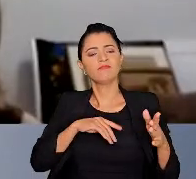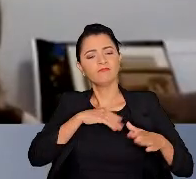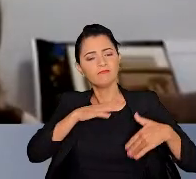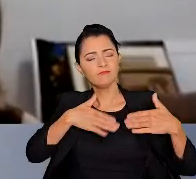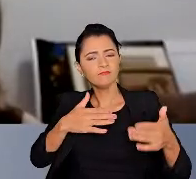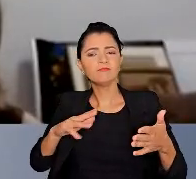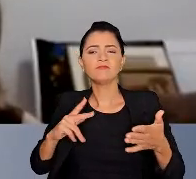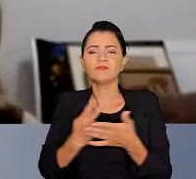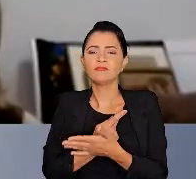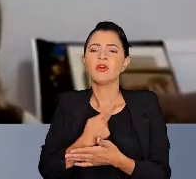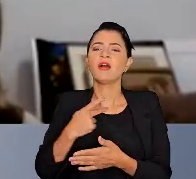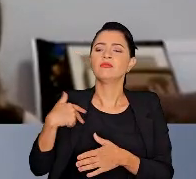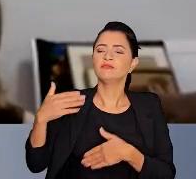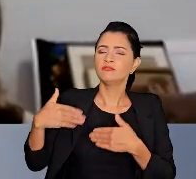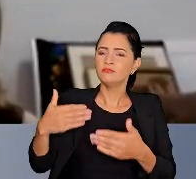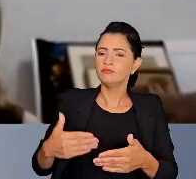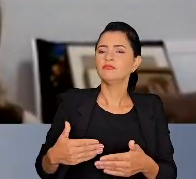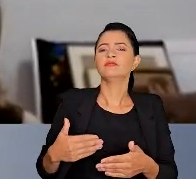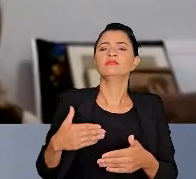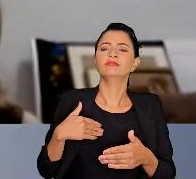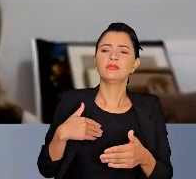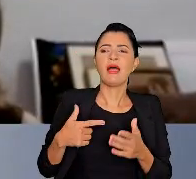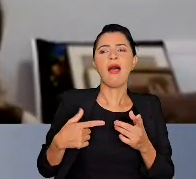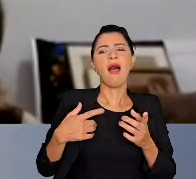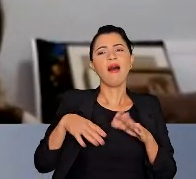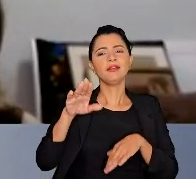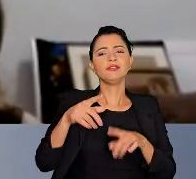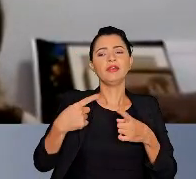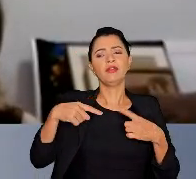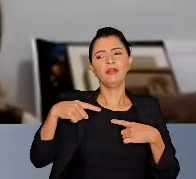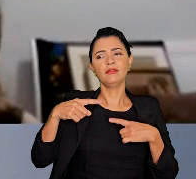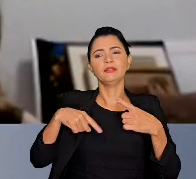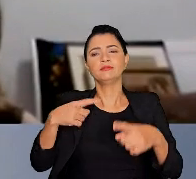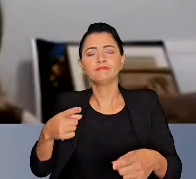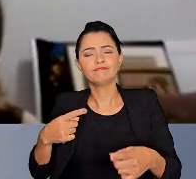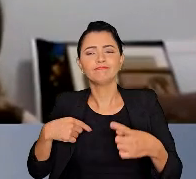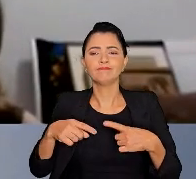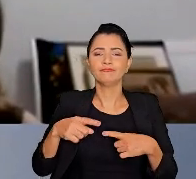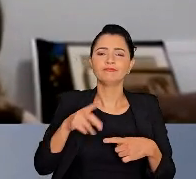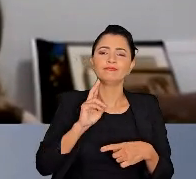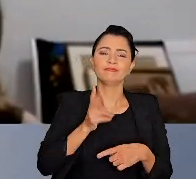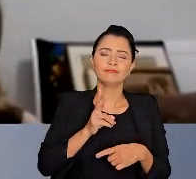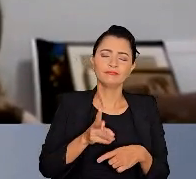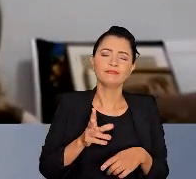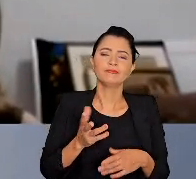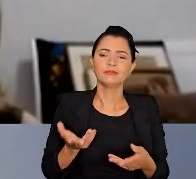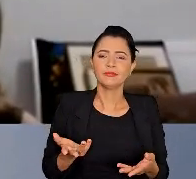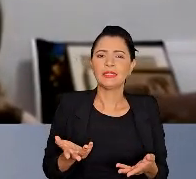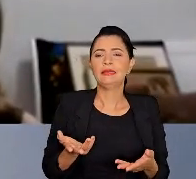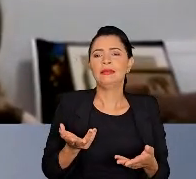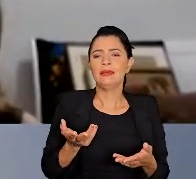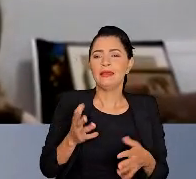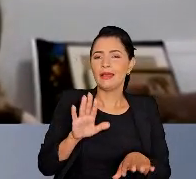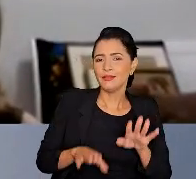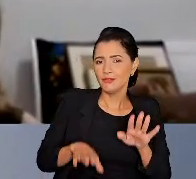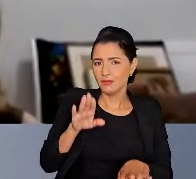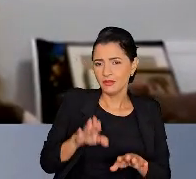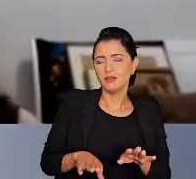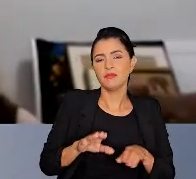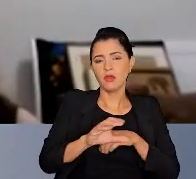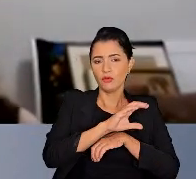vindo de forma progressiva, às vezes com avanços, às vezes com retrocessos, mas ela